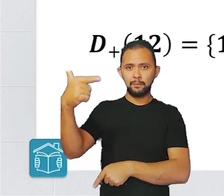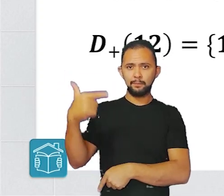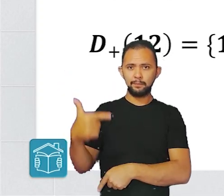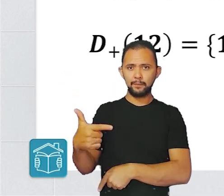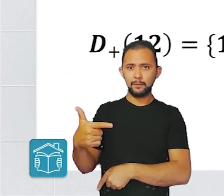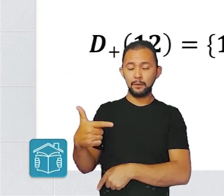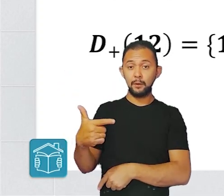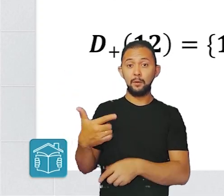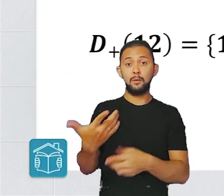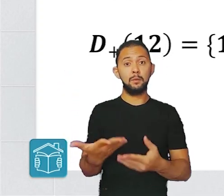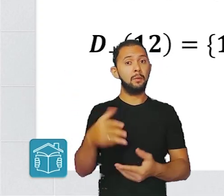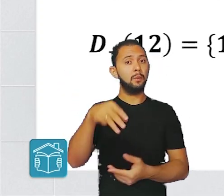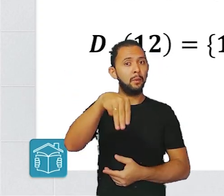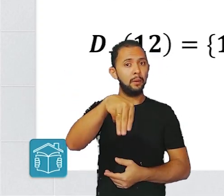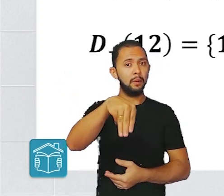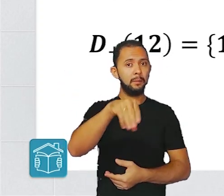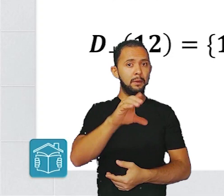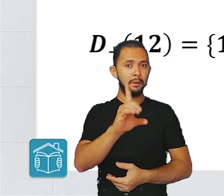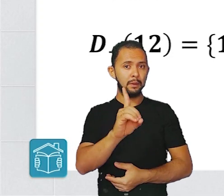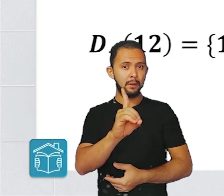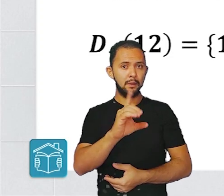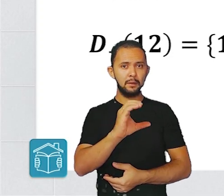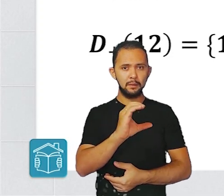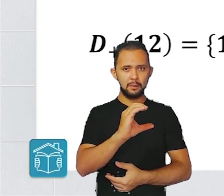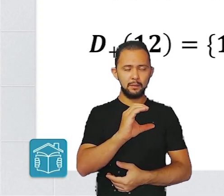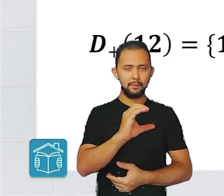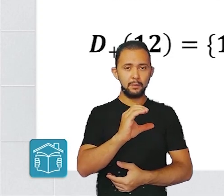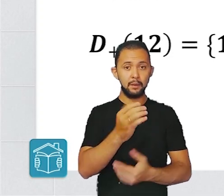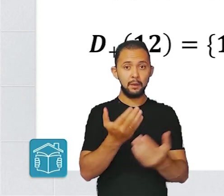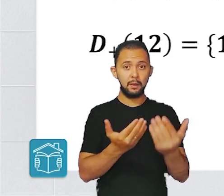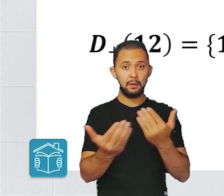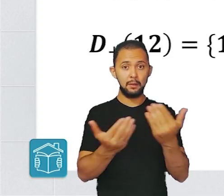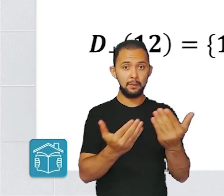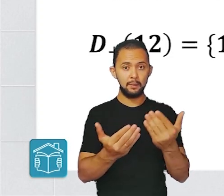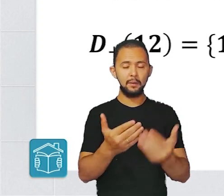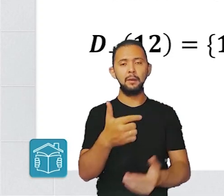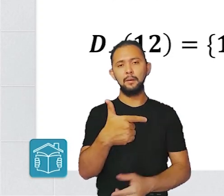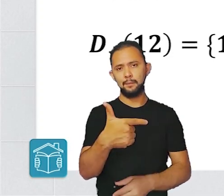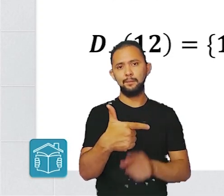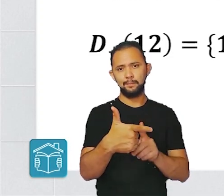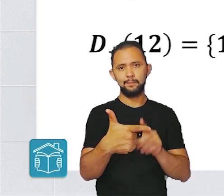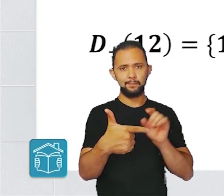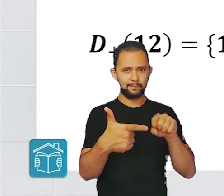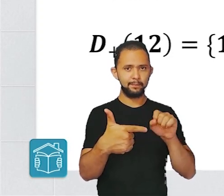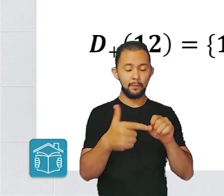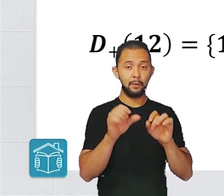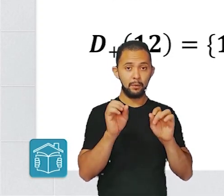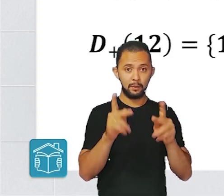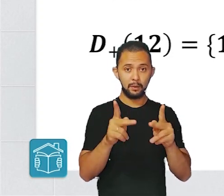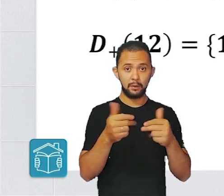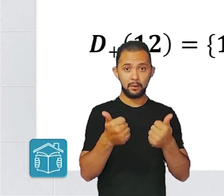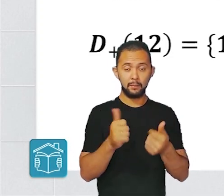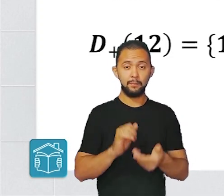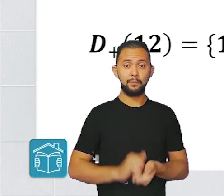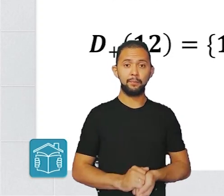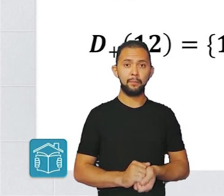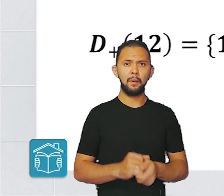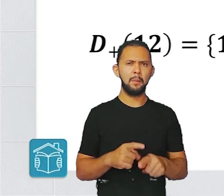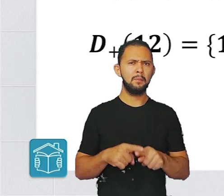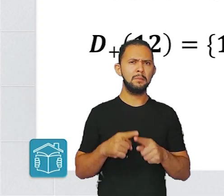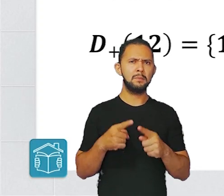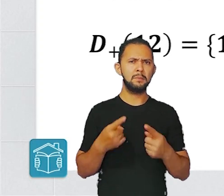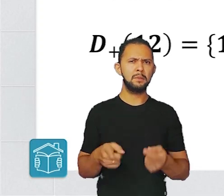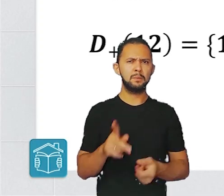MDC entre 12 e 10 é o próprio 2. Beleza? Bacana? Mas,